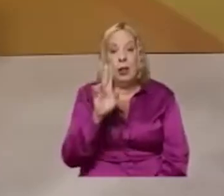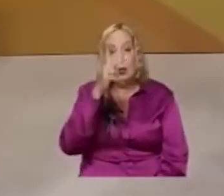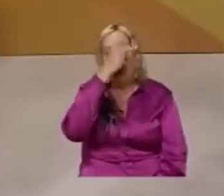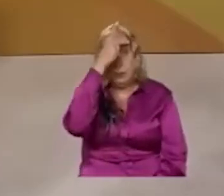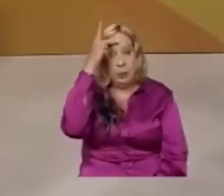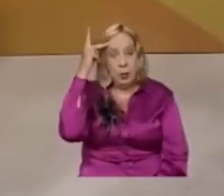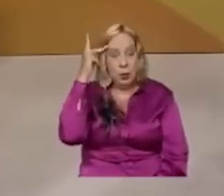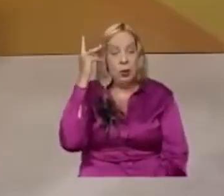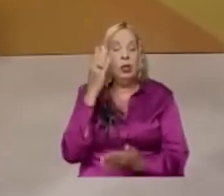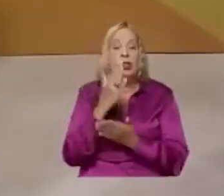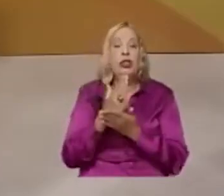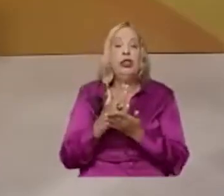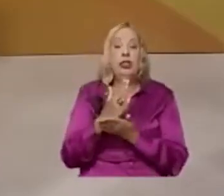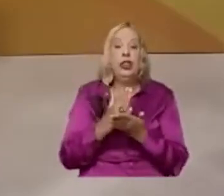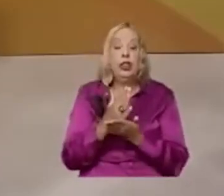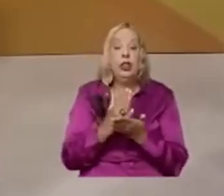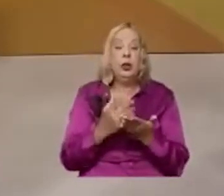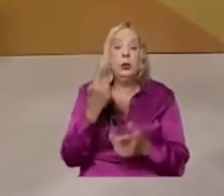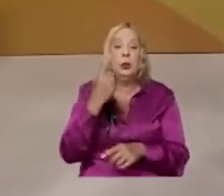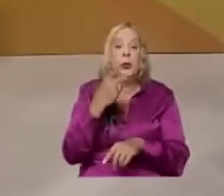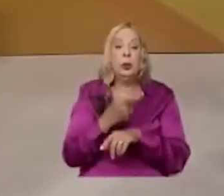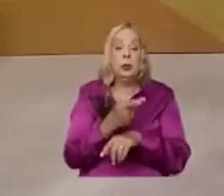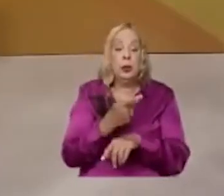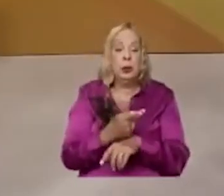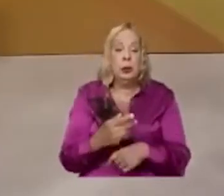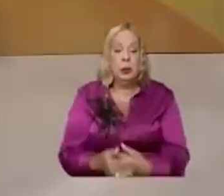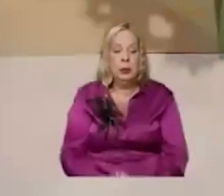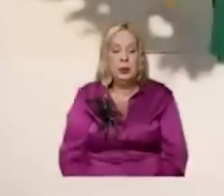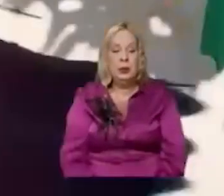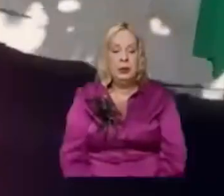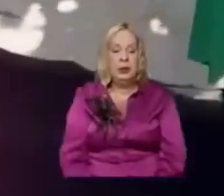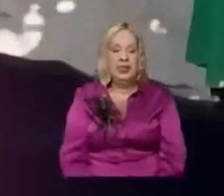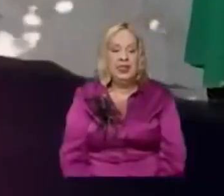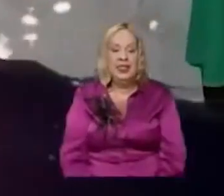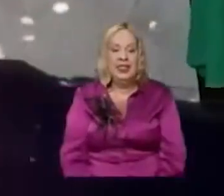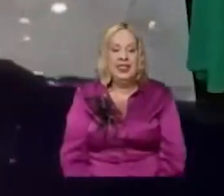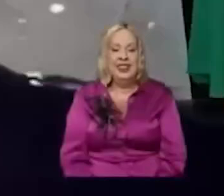superpoderosas dividiram o primeiro prêmio especial. Olha só.